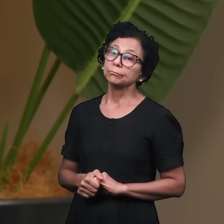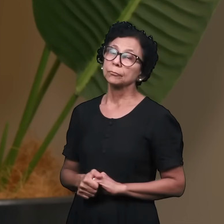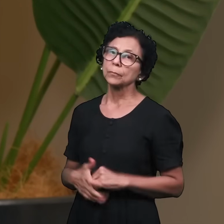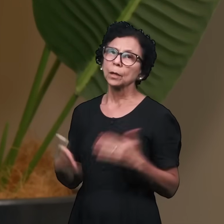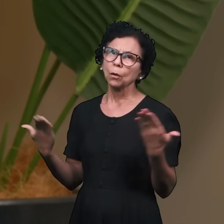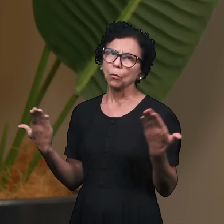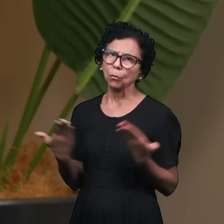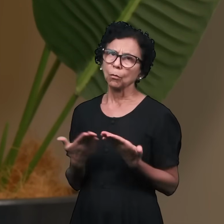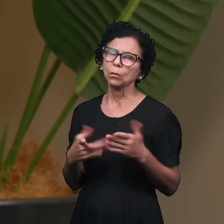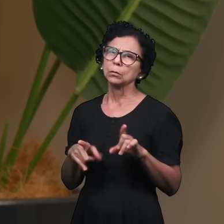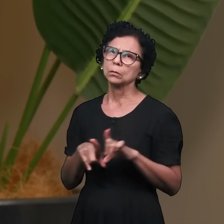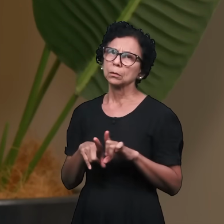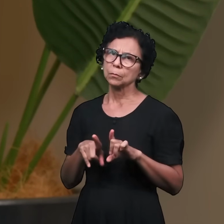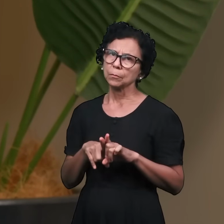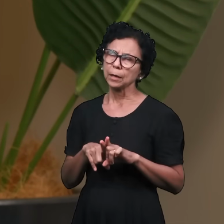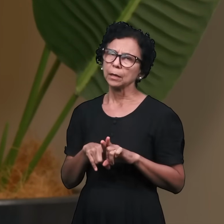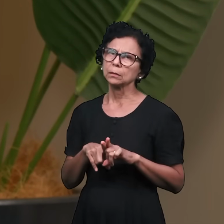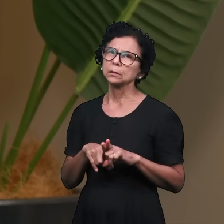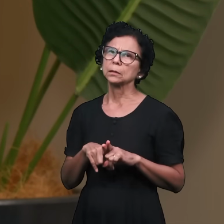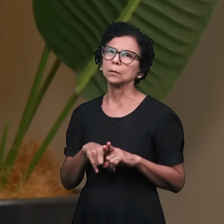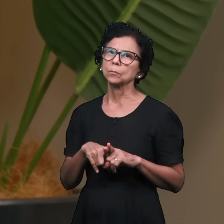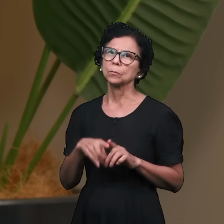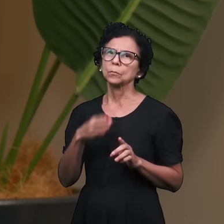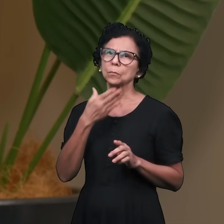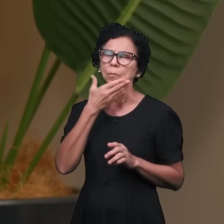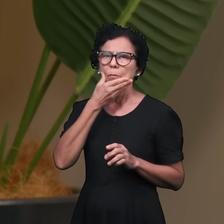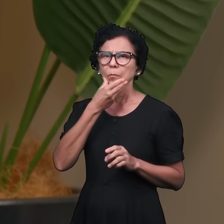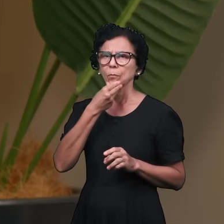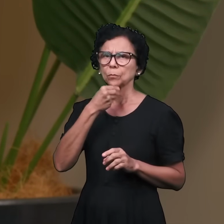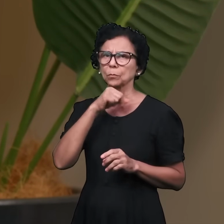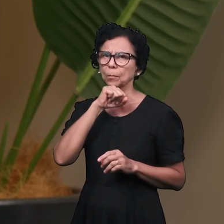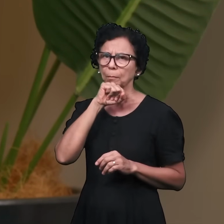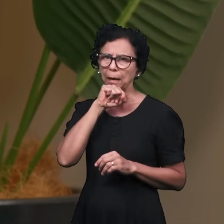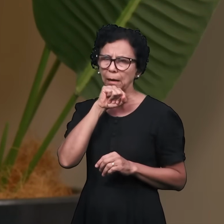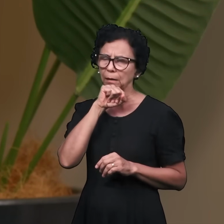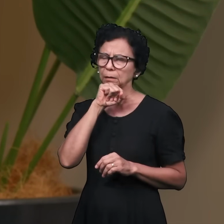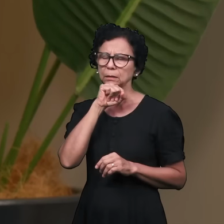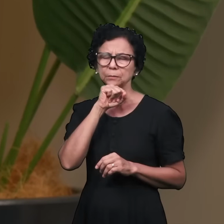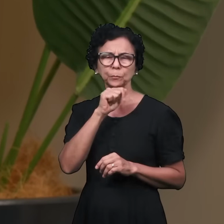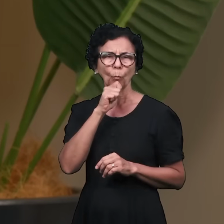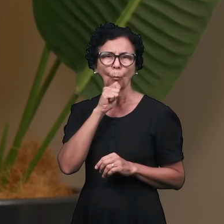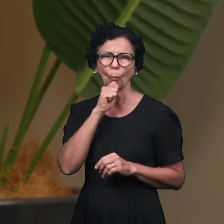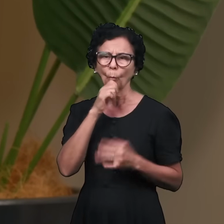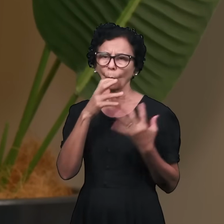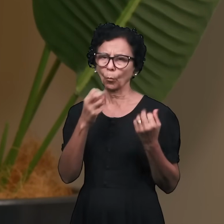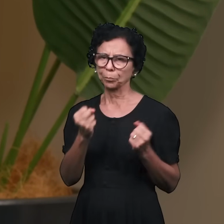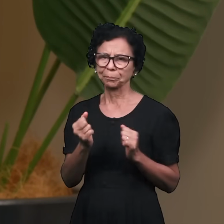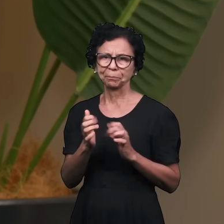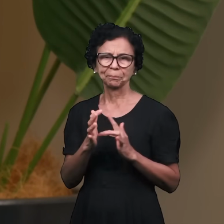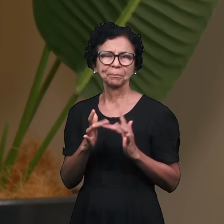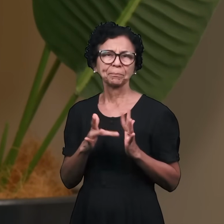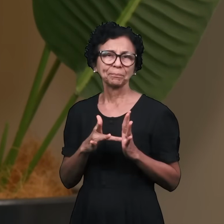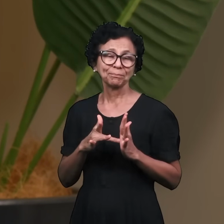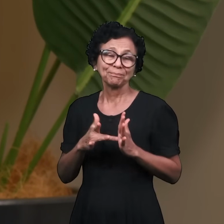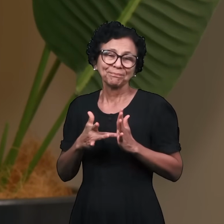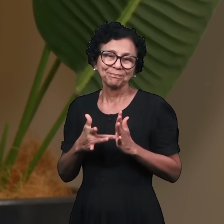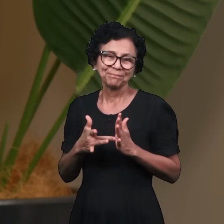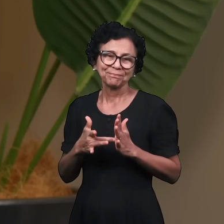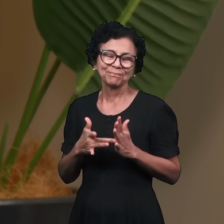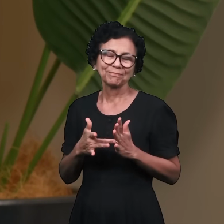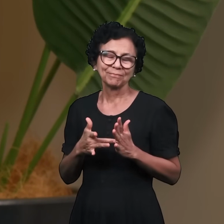convertidos, mas serão, em nome de Jesus, serão futuros obreiros na igreja. E Deus já vê